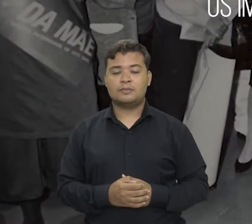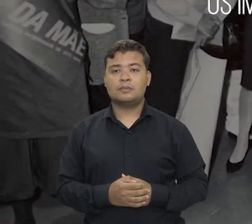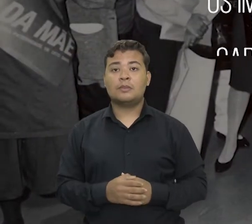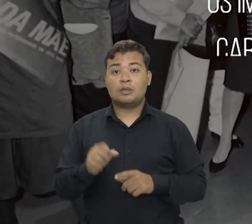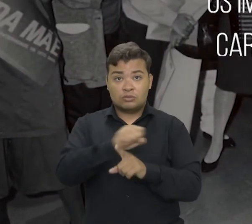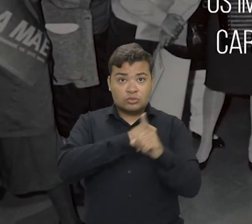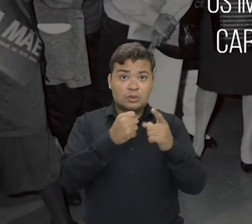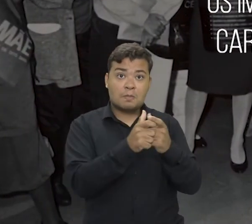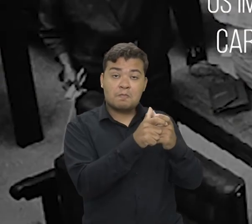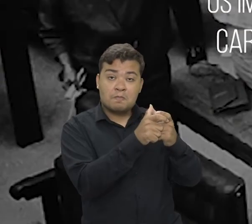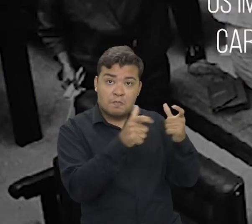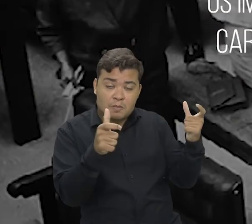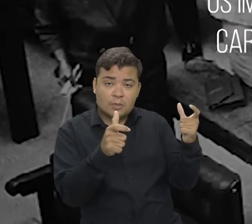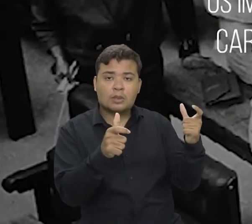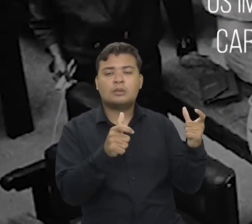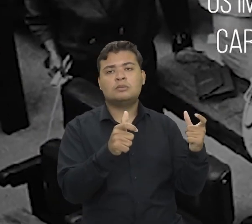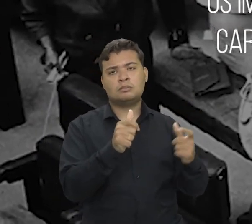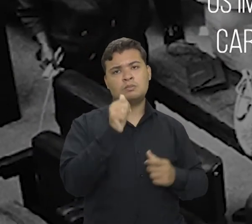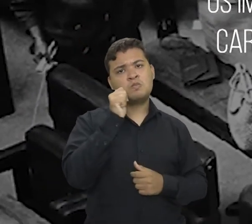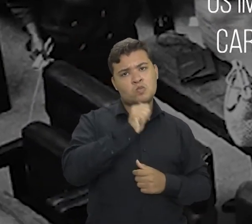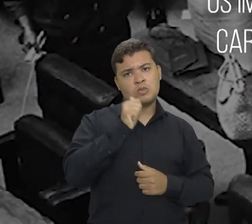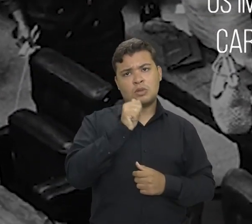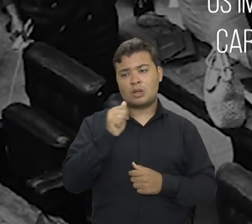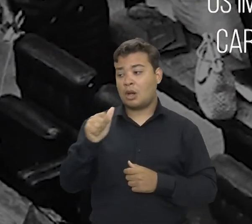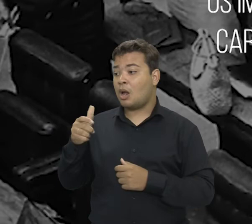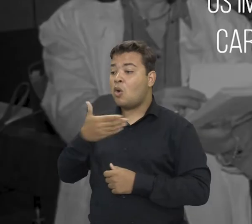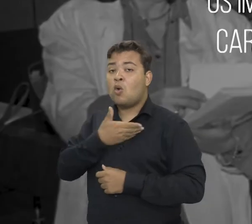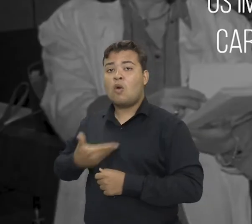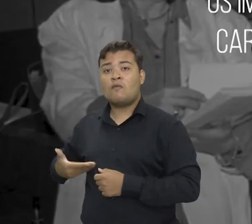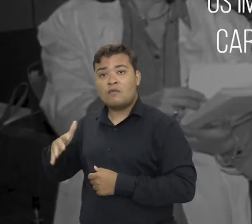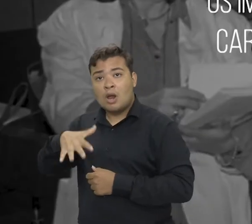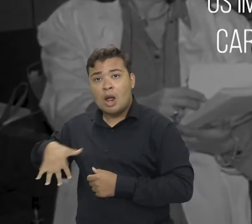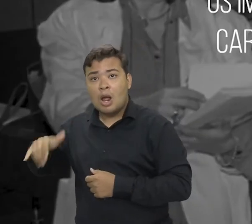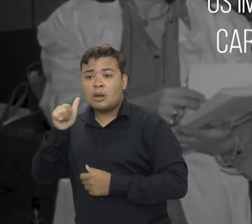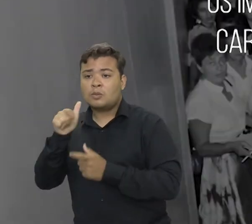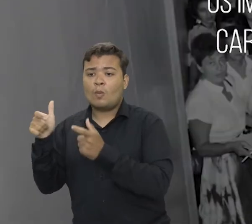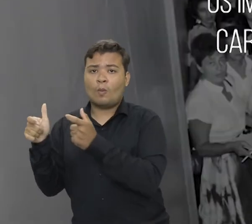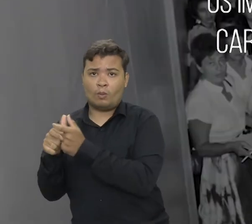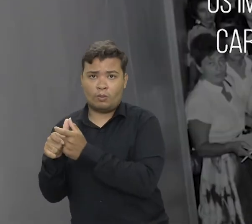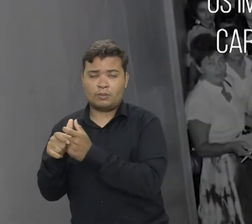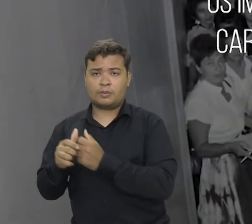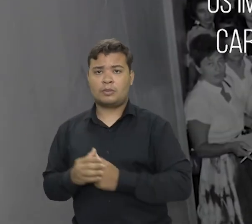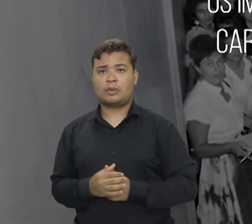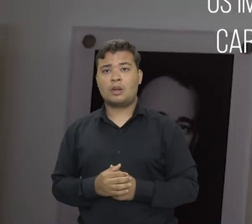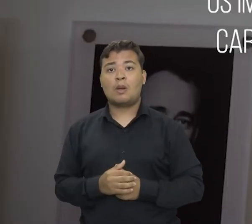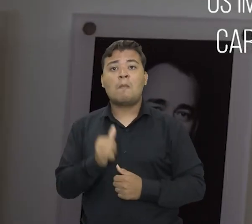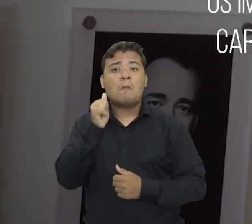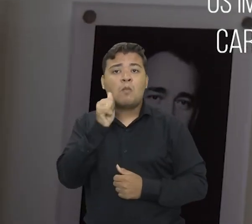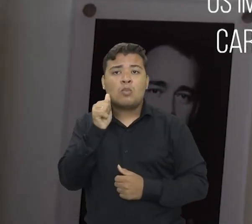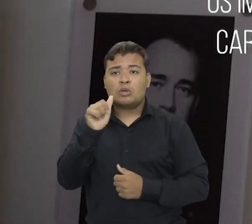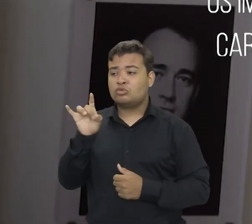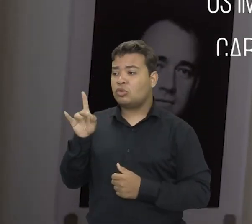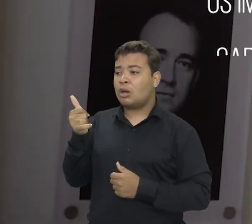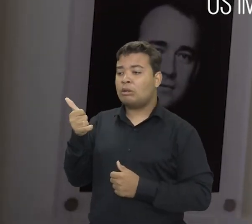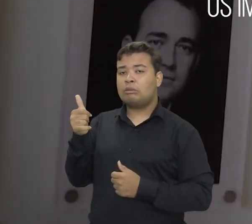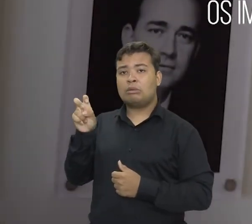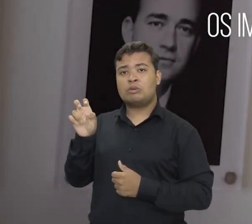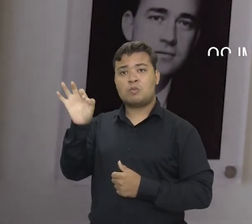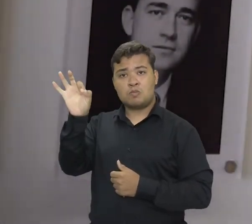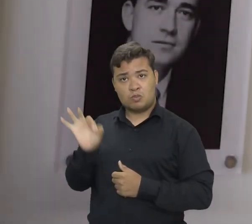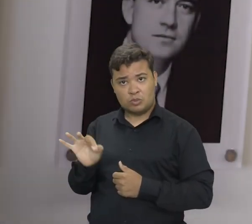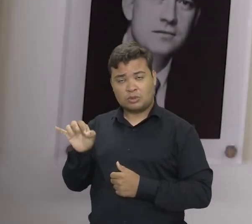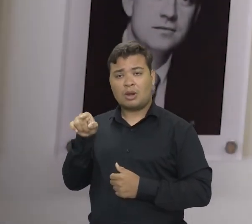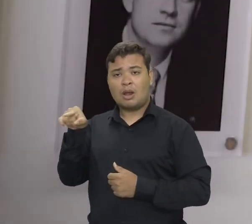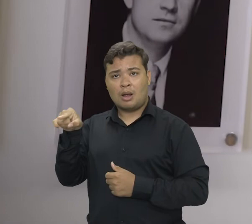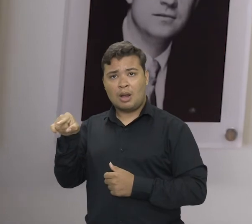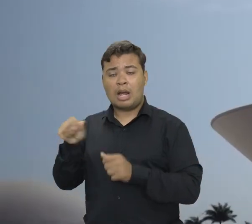Maioria na sociedade, minoria nos espaços de poder. As mulheres ocupam apenas 15% das cadeiras nas